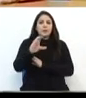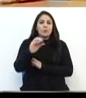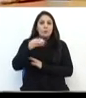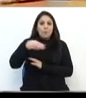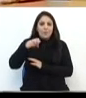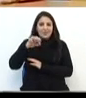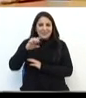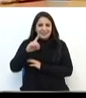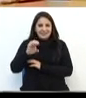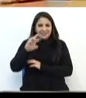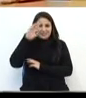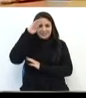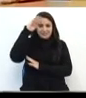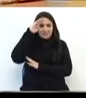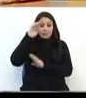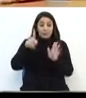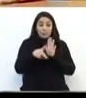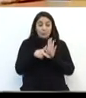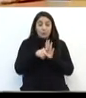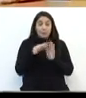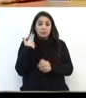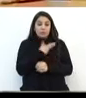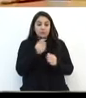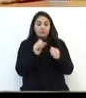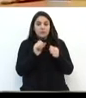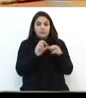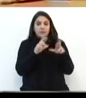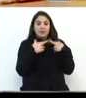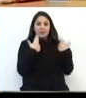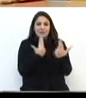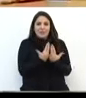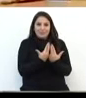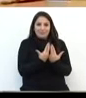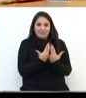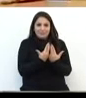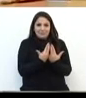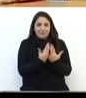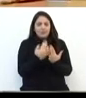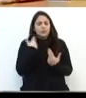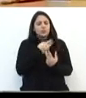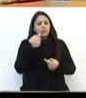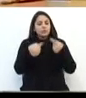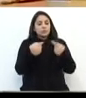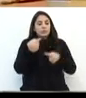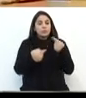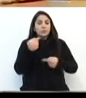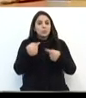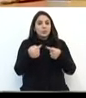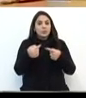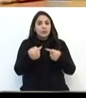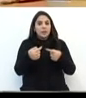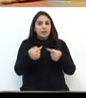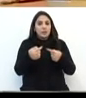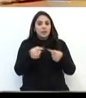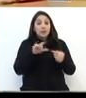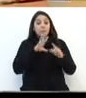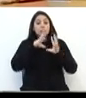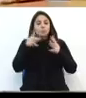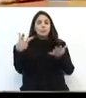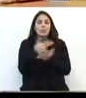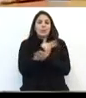unidade fazem as suas reuniões operacionais, em que discutem os fatos ocorridos na semana anterior.